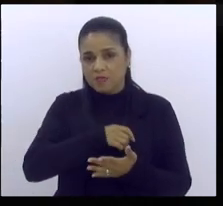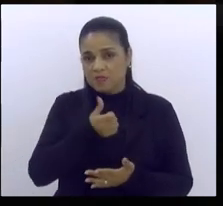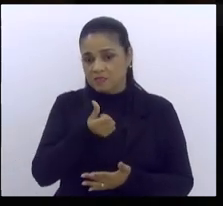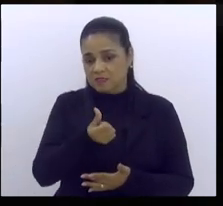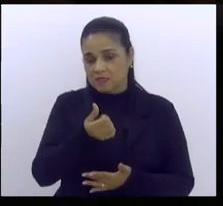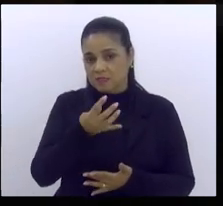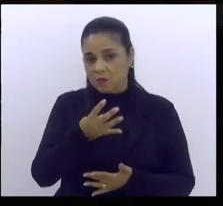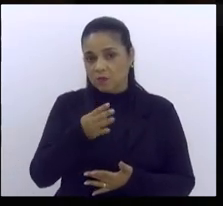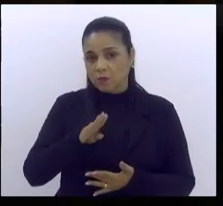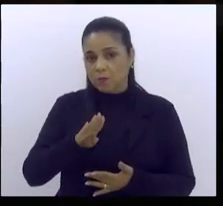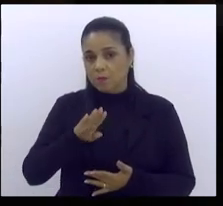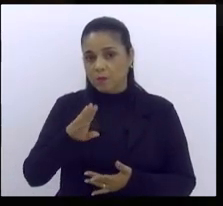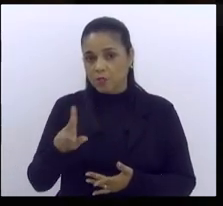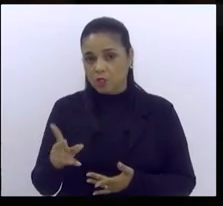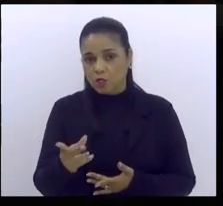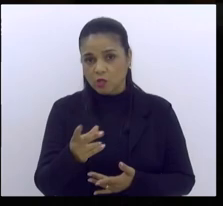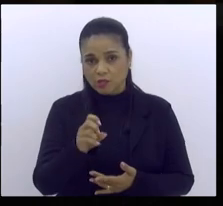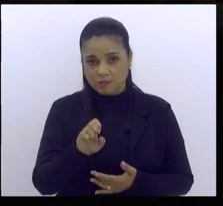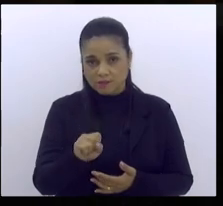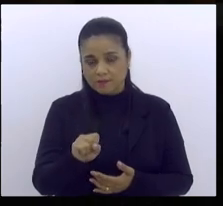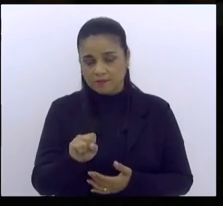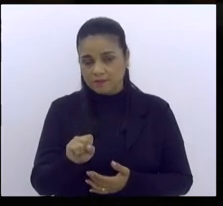bilhões.